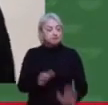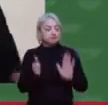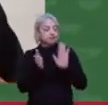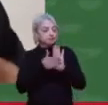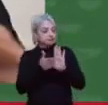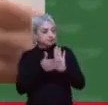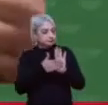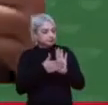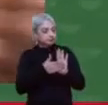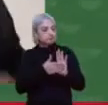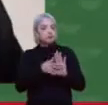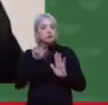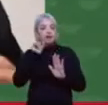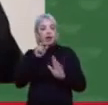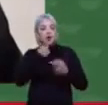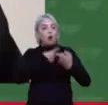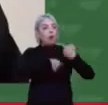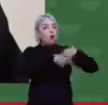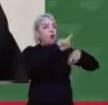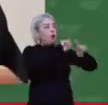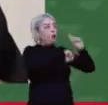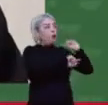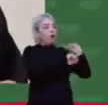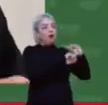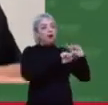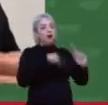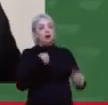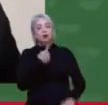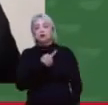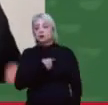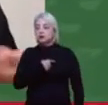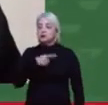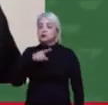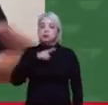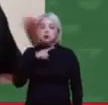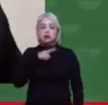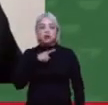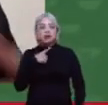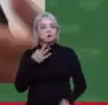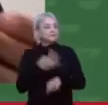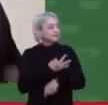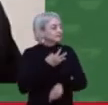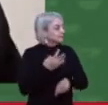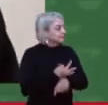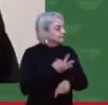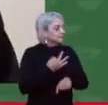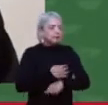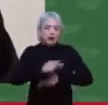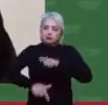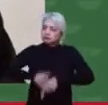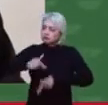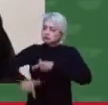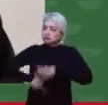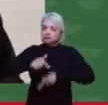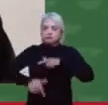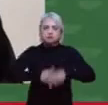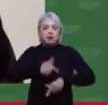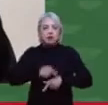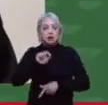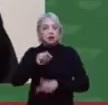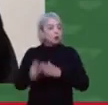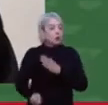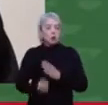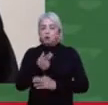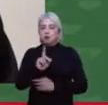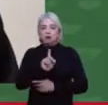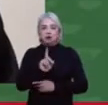proposta é um retrocesso que nós temos que tentar impedir, estamos trabalhando para que isso não